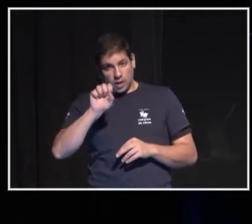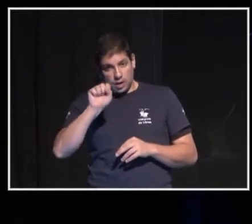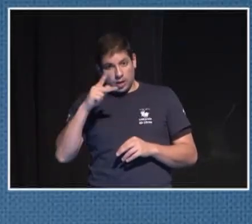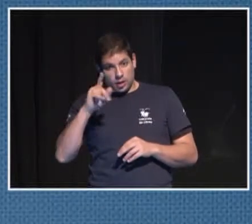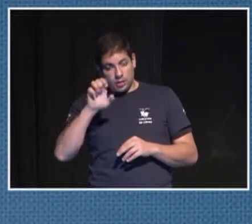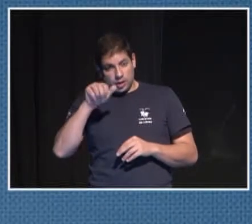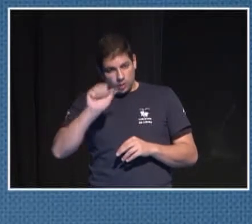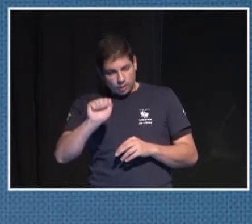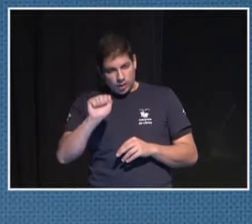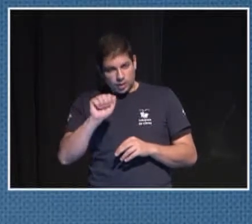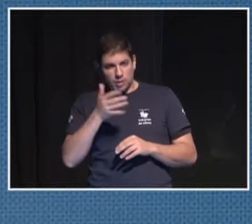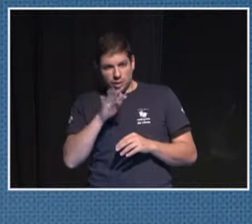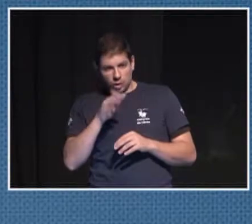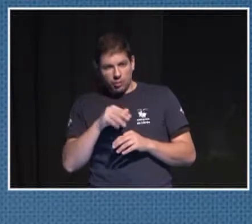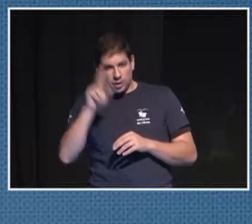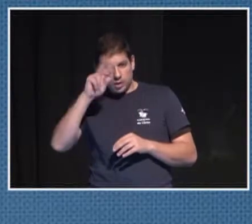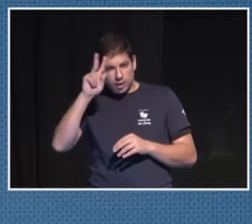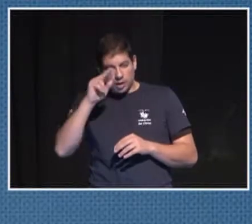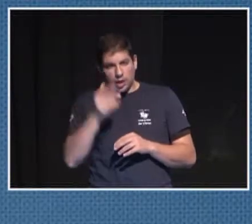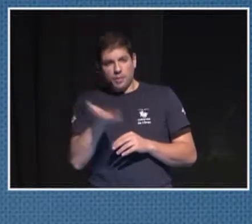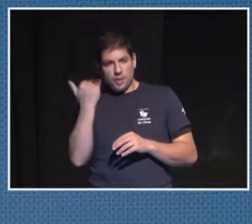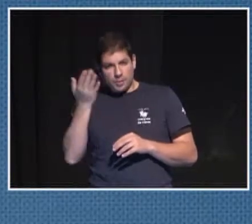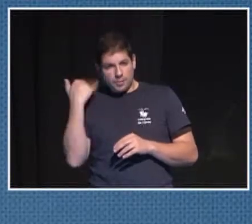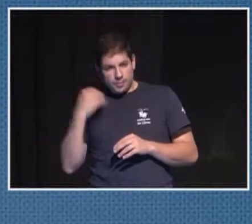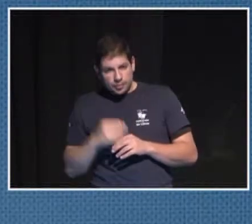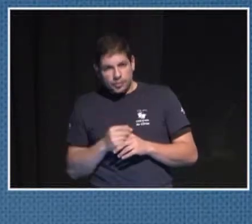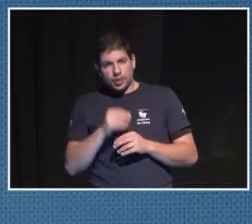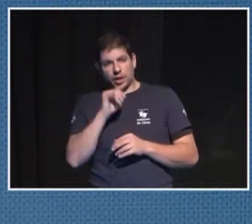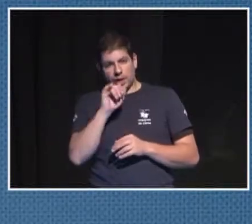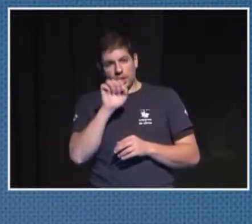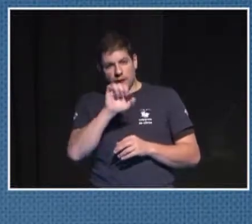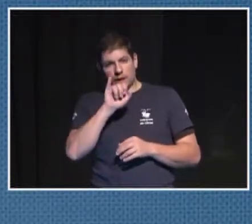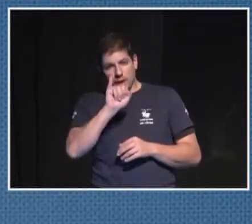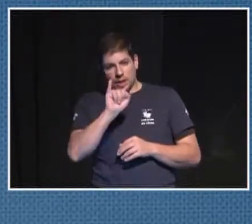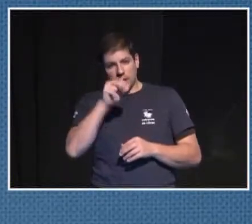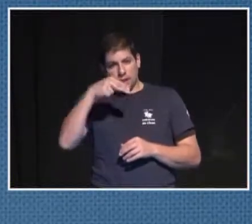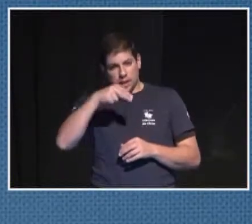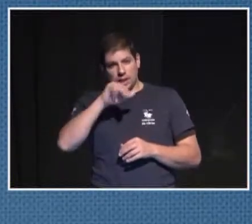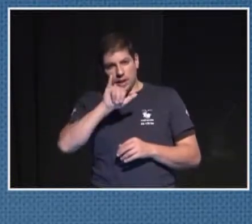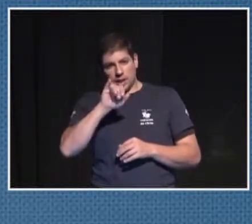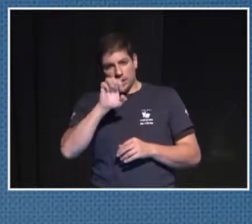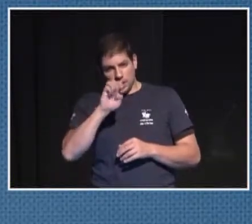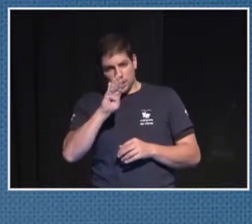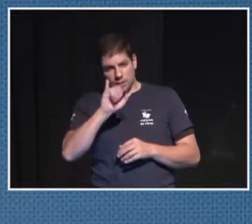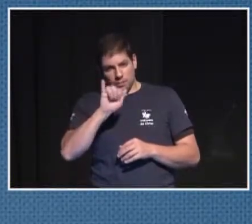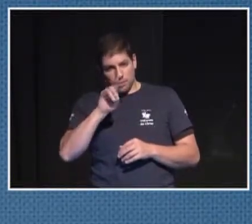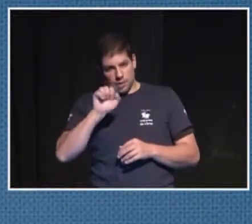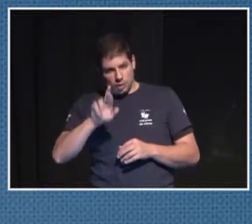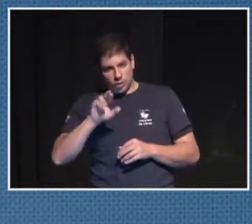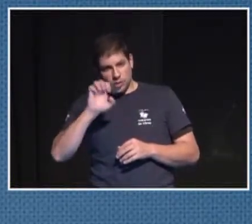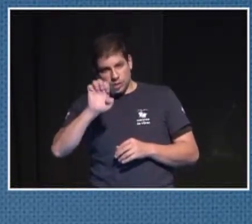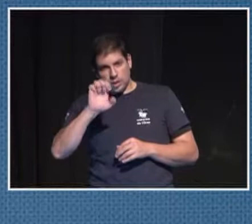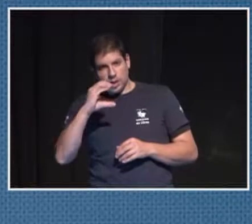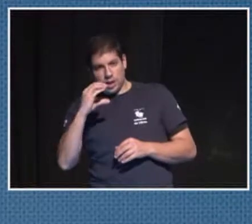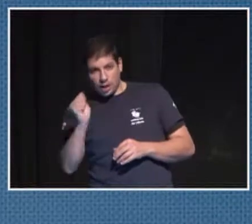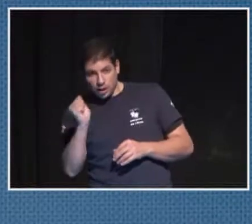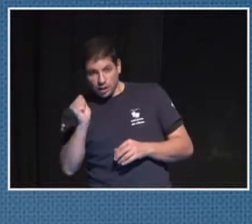da ECA, inibidores da enzima conversora da angiotensina, que mudou esse cenário e fez